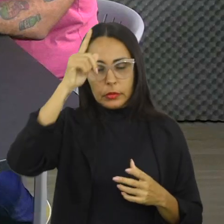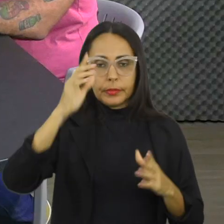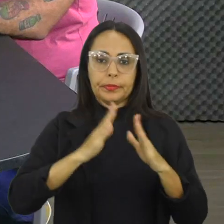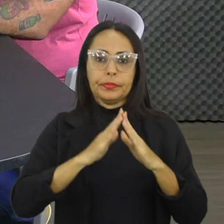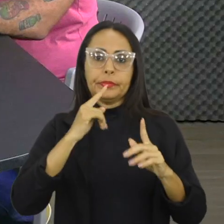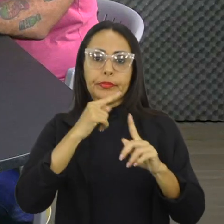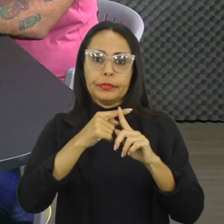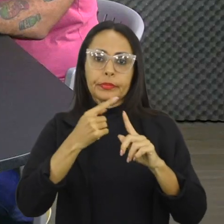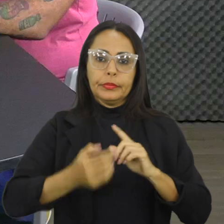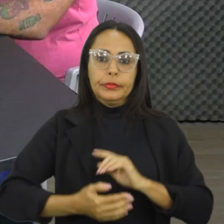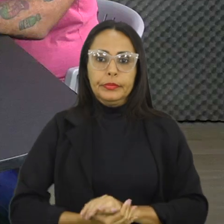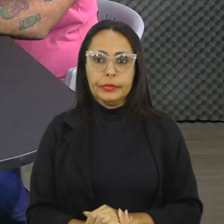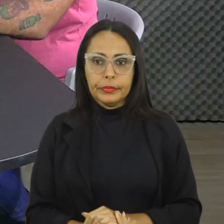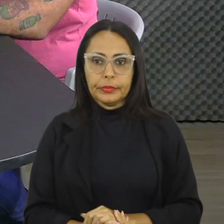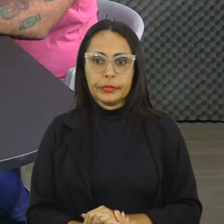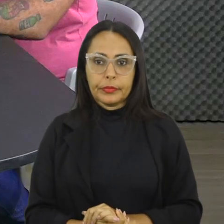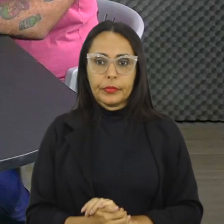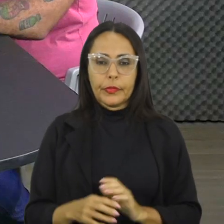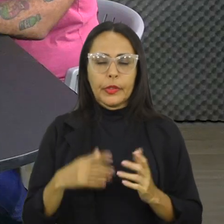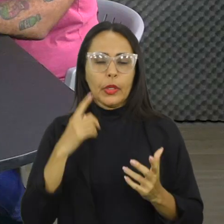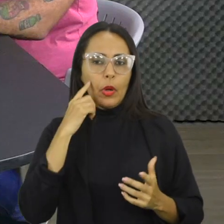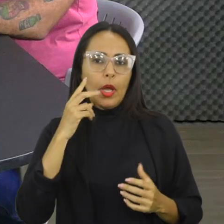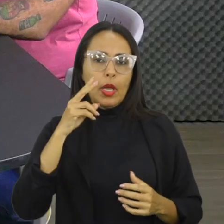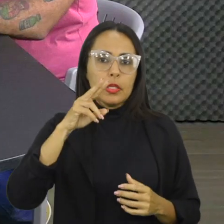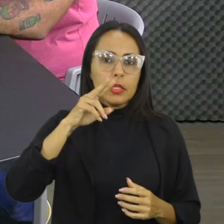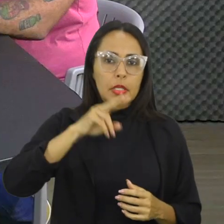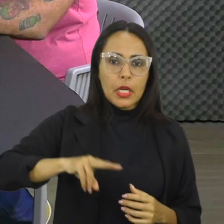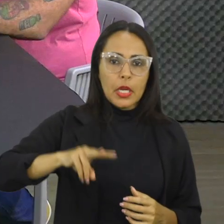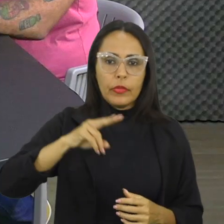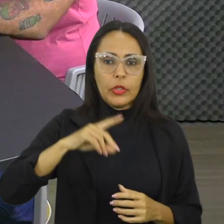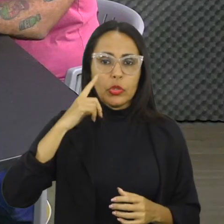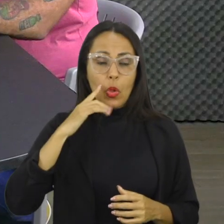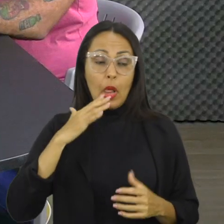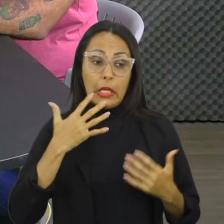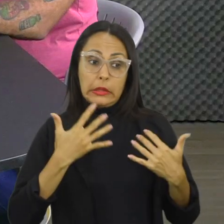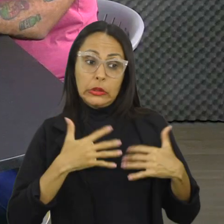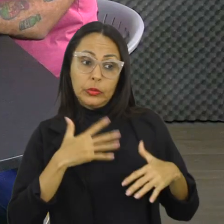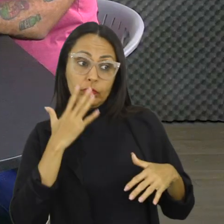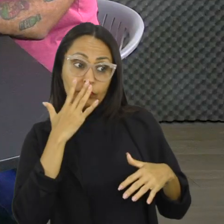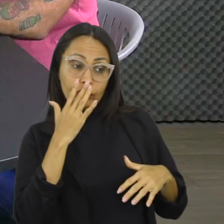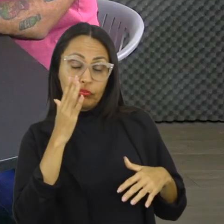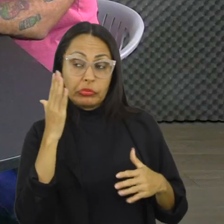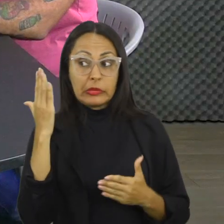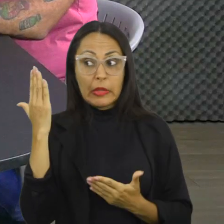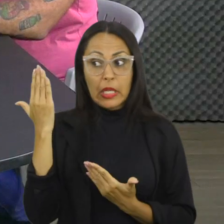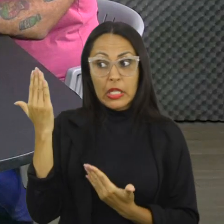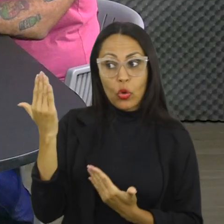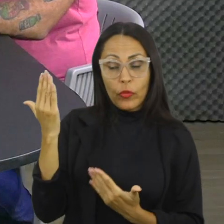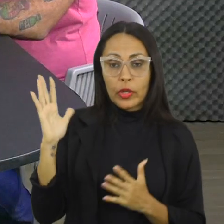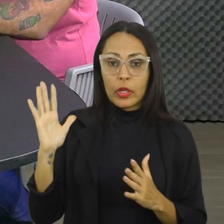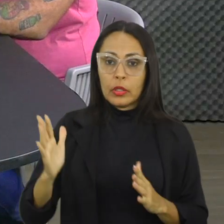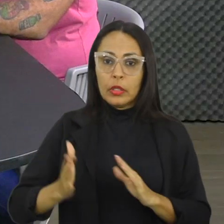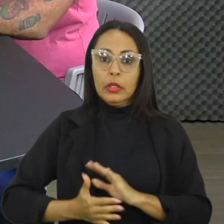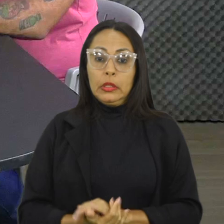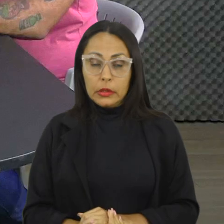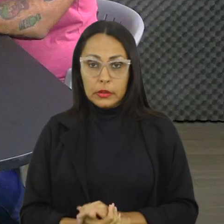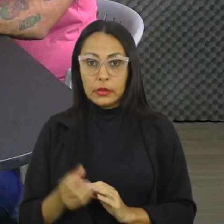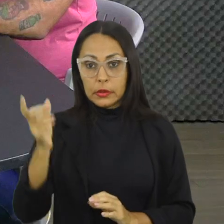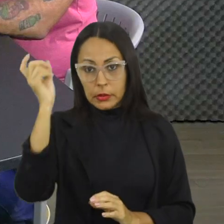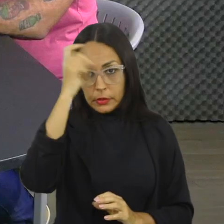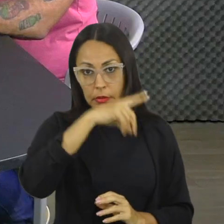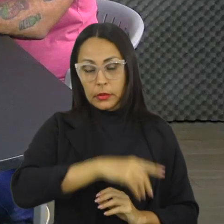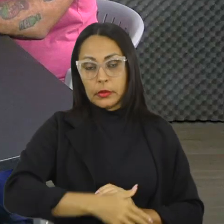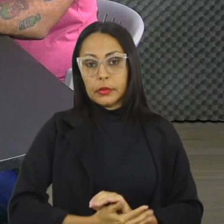igreja, líderes homens. Então, isso era visto com receio, isso era visto com certa